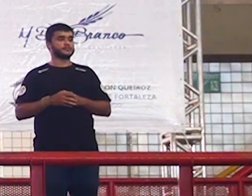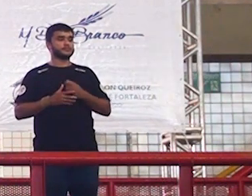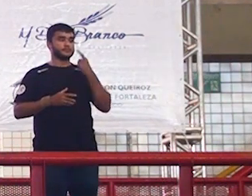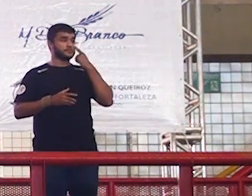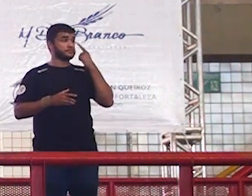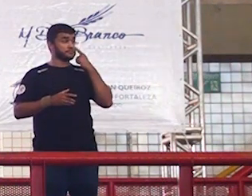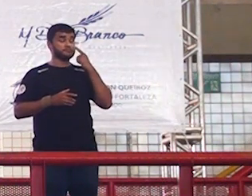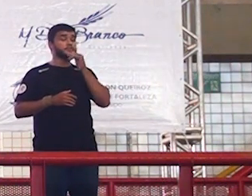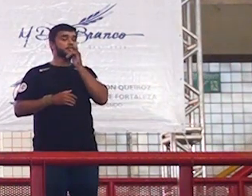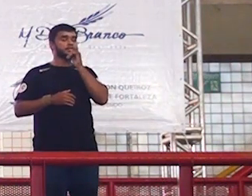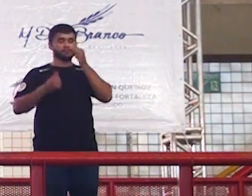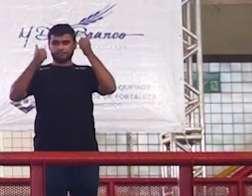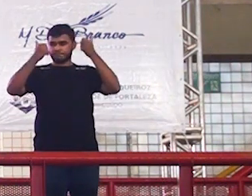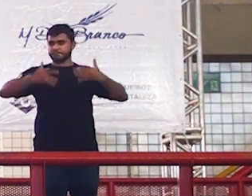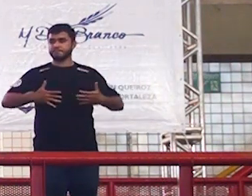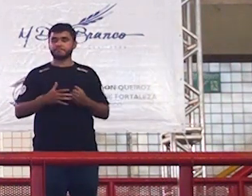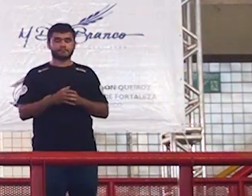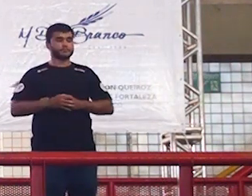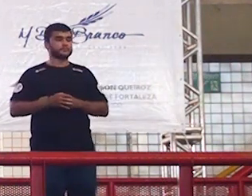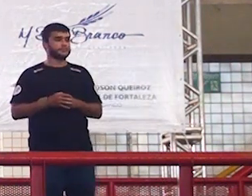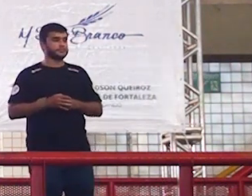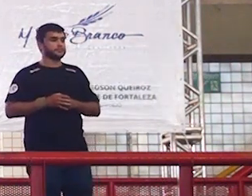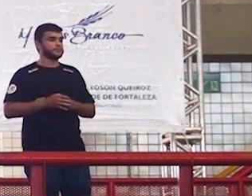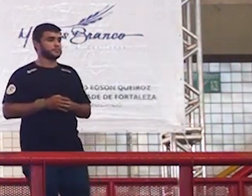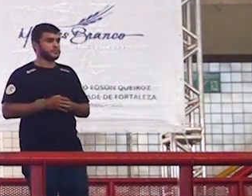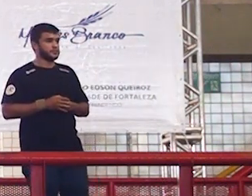Vamos exemplificar? Vamos exemplificar.